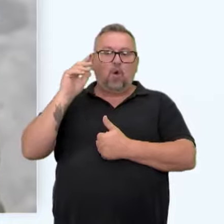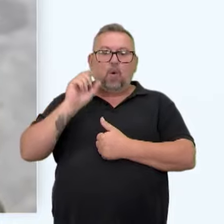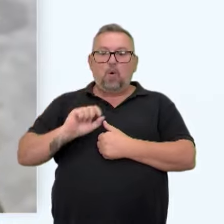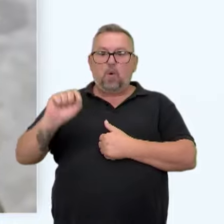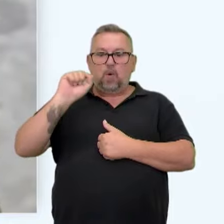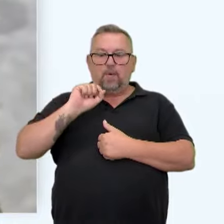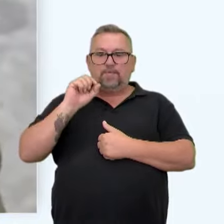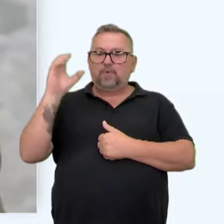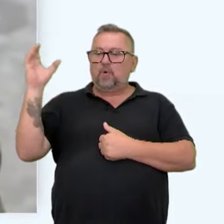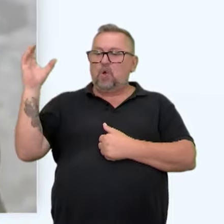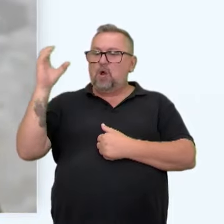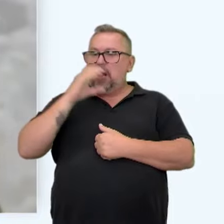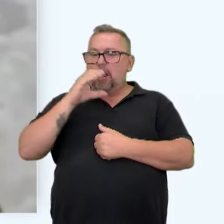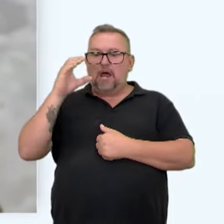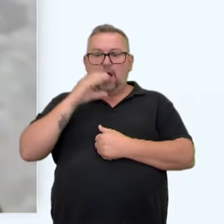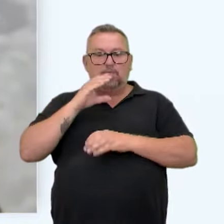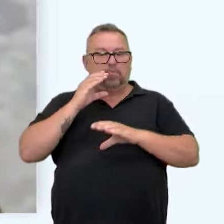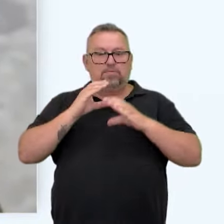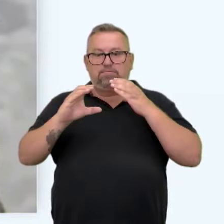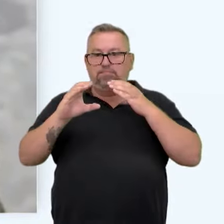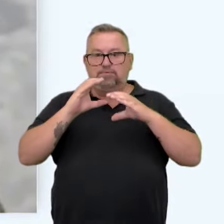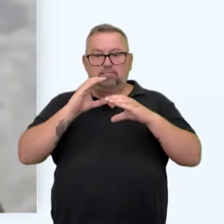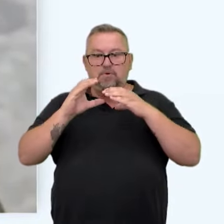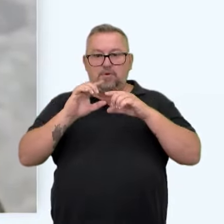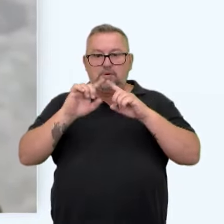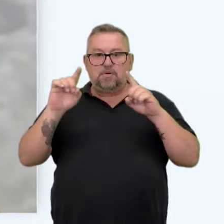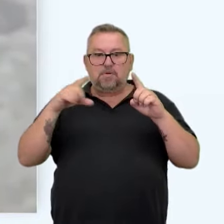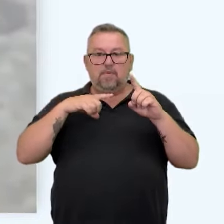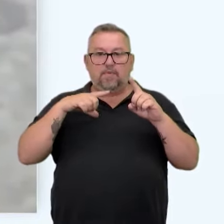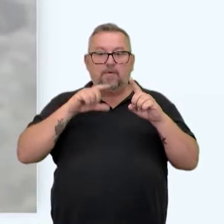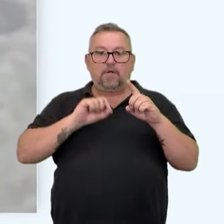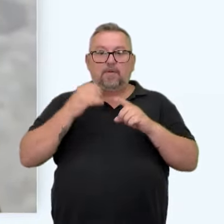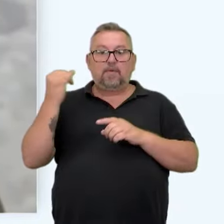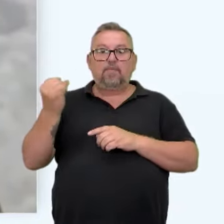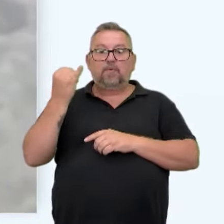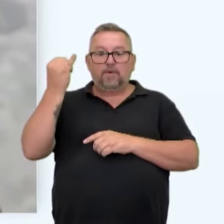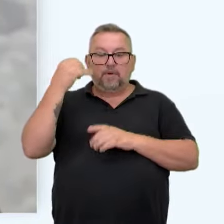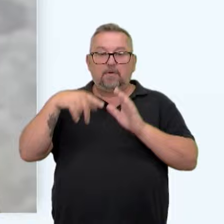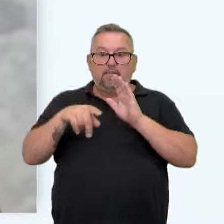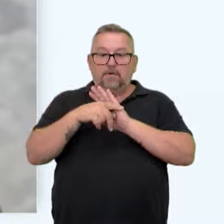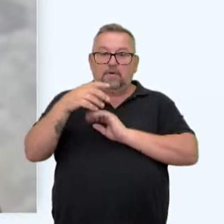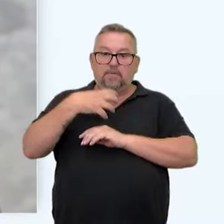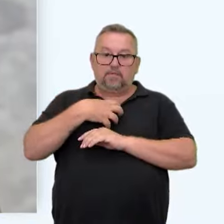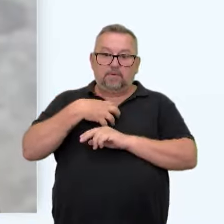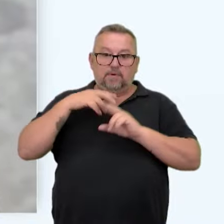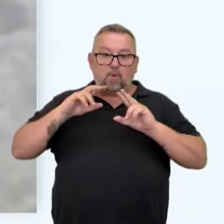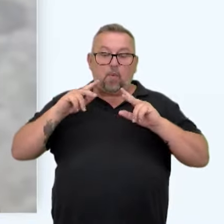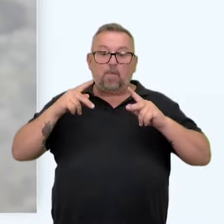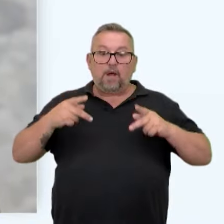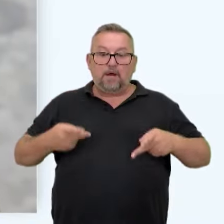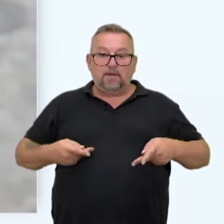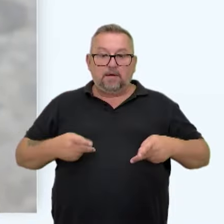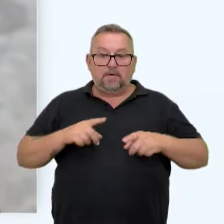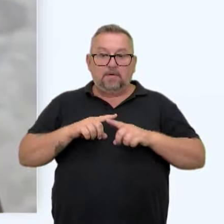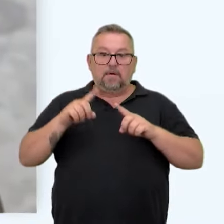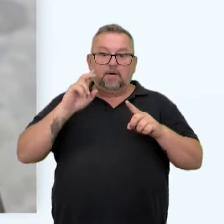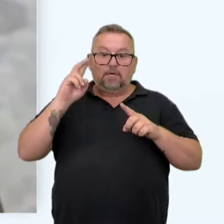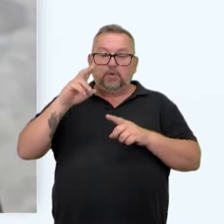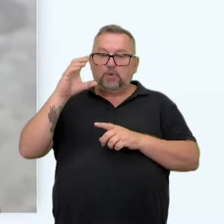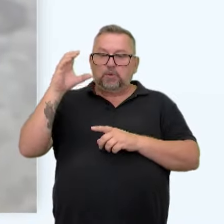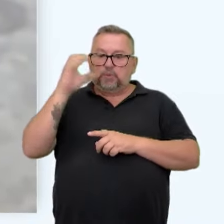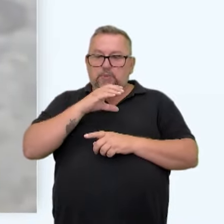grande velocidade na comunicação, uma das esferas essenciais da condição humana. A pujança da